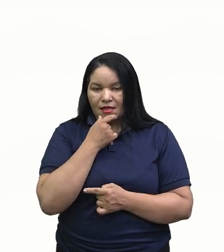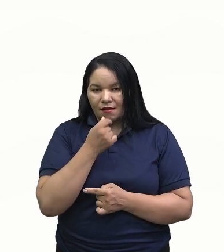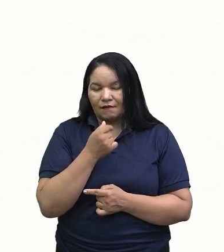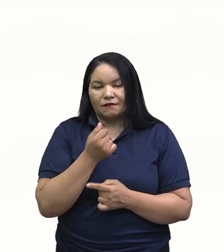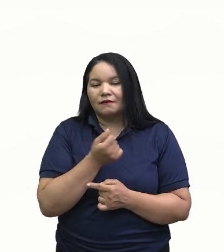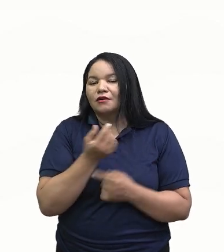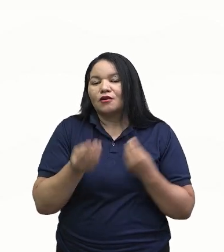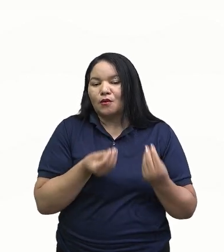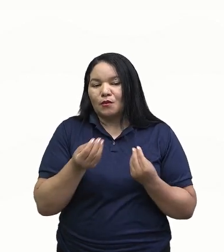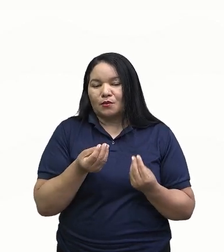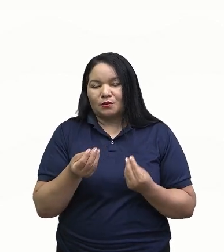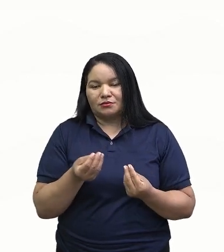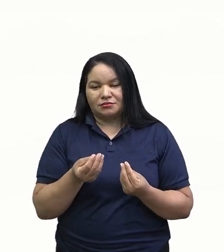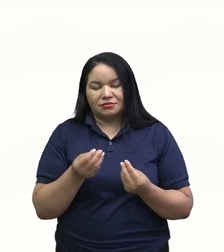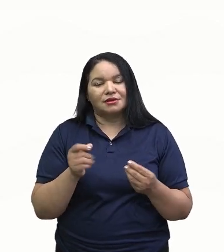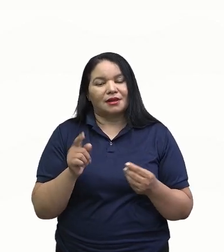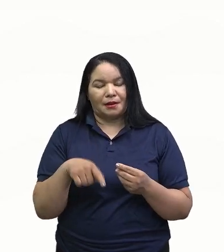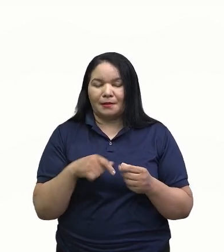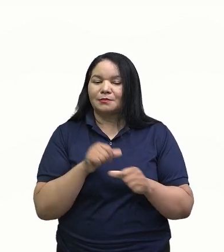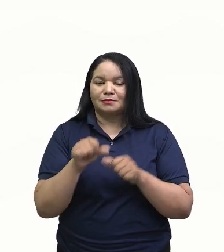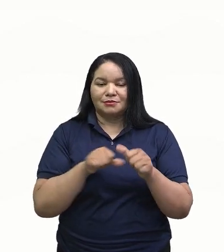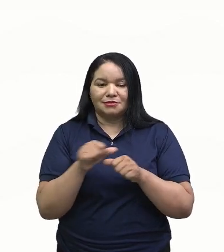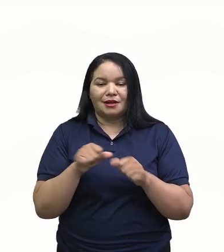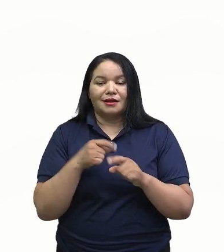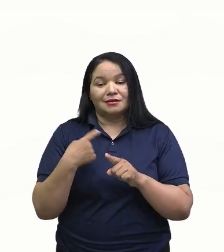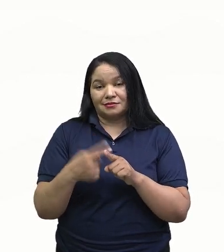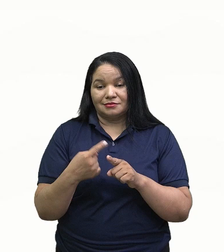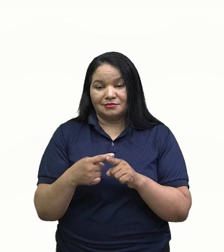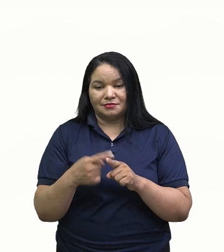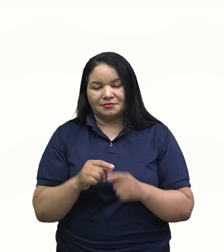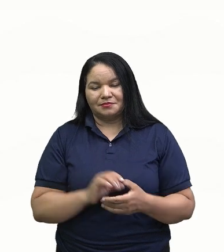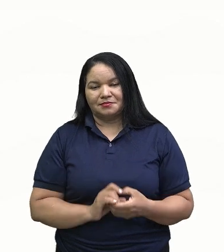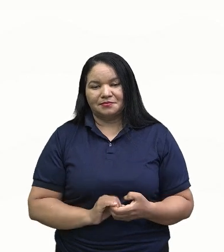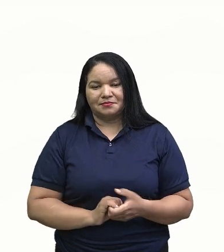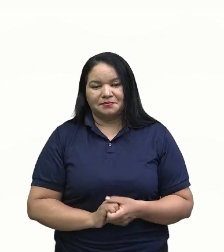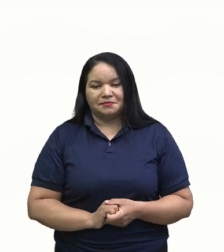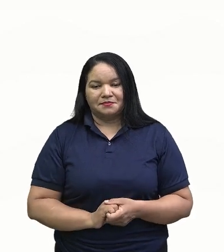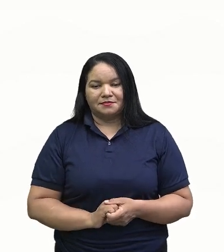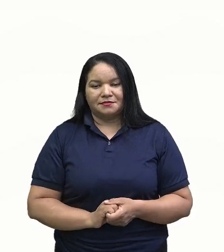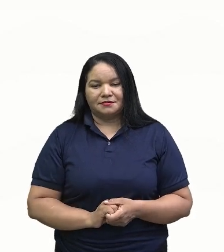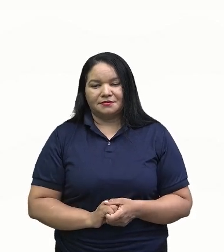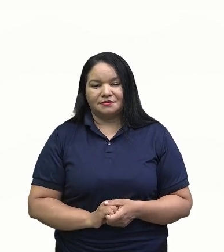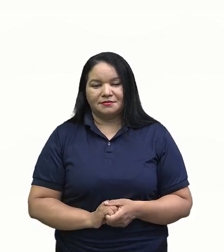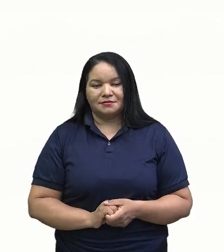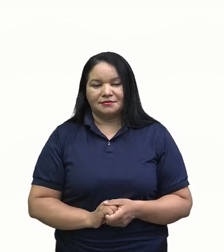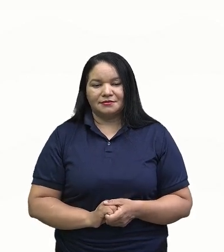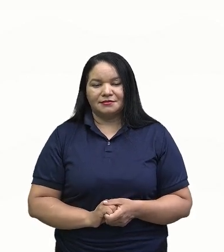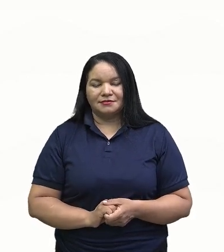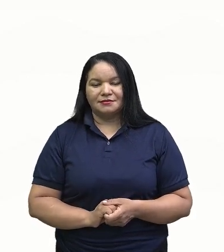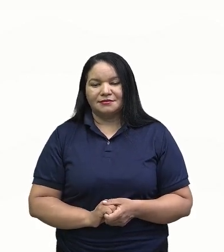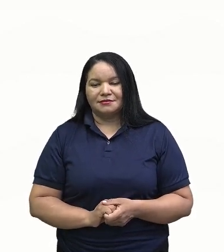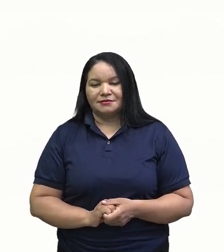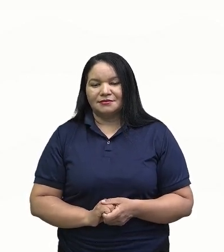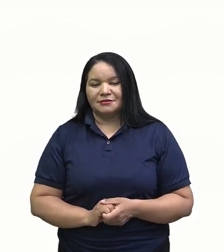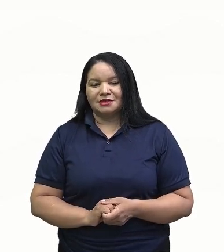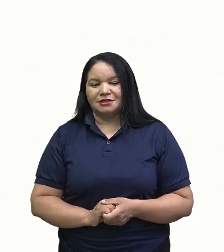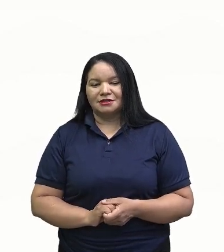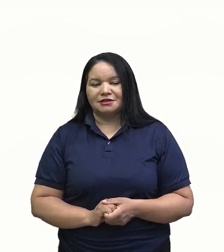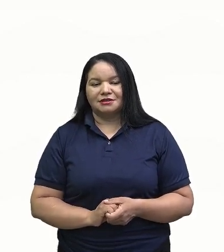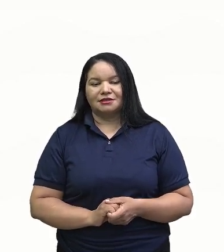vai mudar, né? Vai ter uma mudança aí. Por quê? Porque, por exemplo, se eu vou